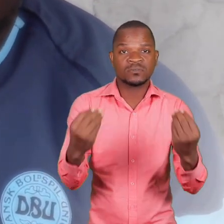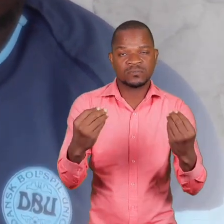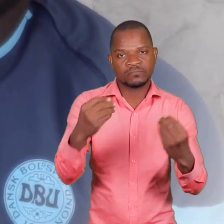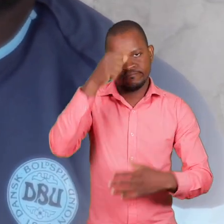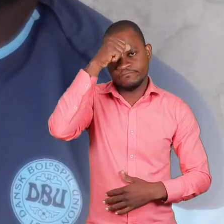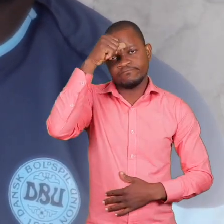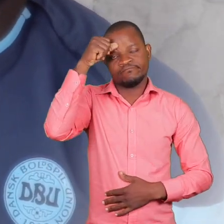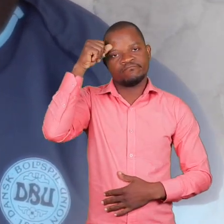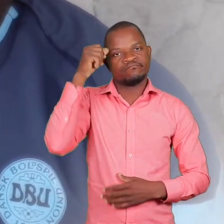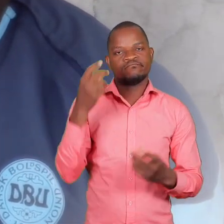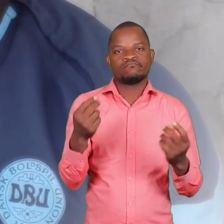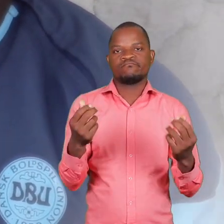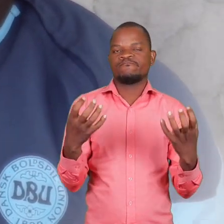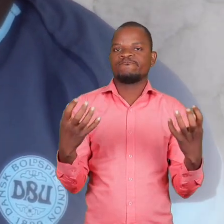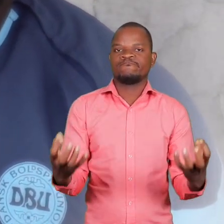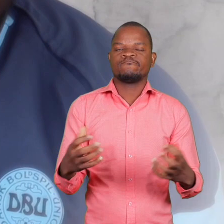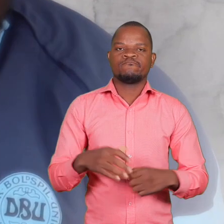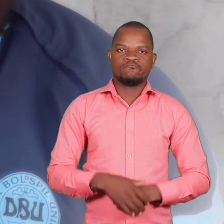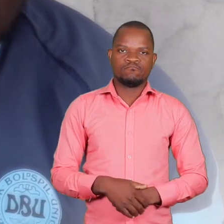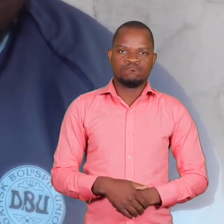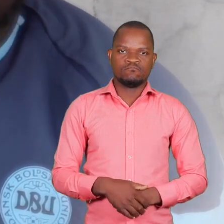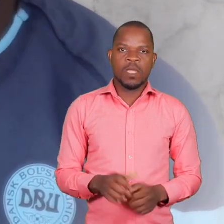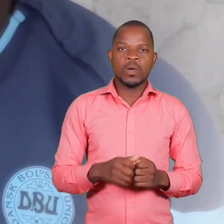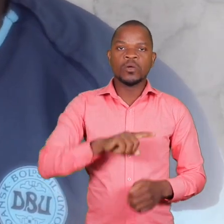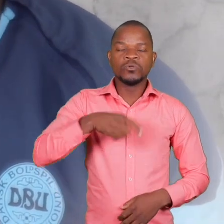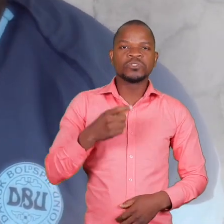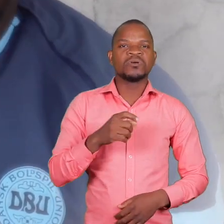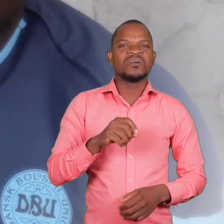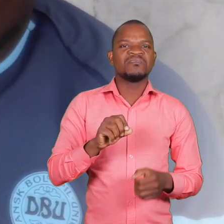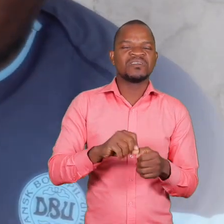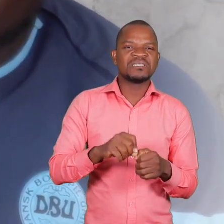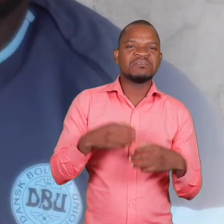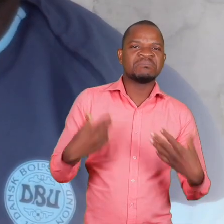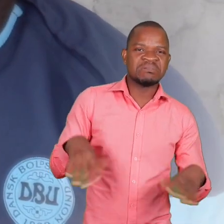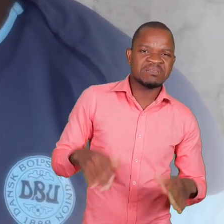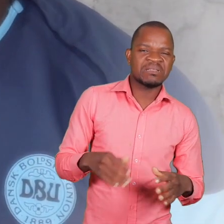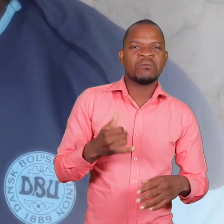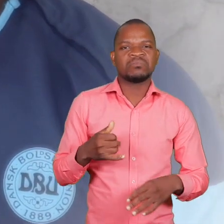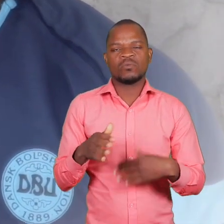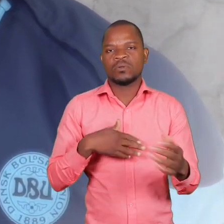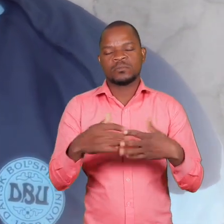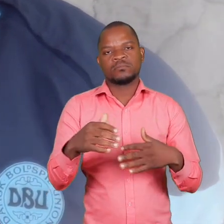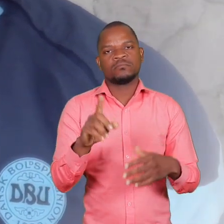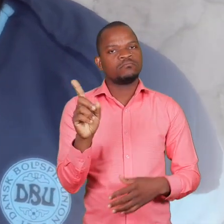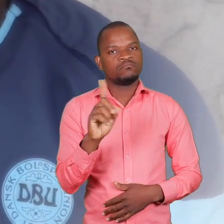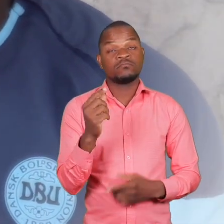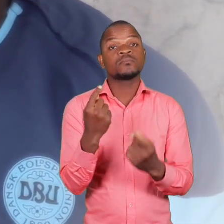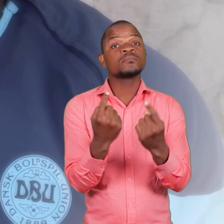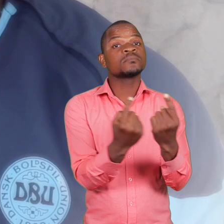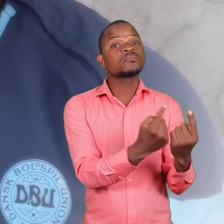temos condições. Não é que nós estamos a fazer de propósito, não é propositalmente, isso é que a